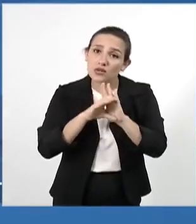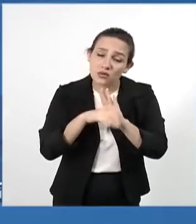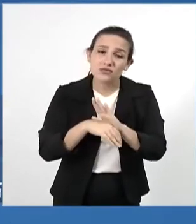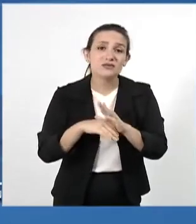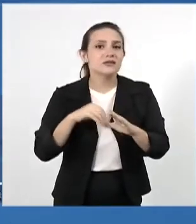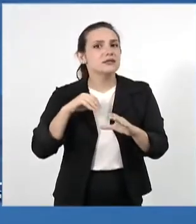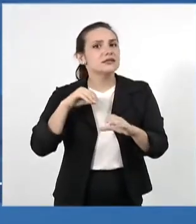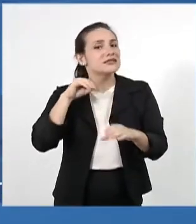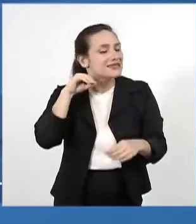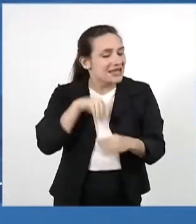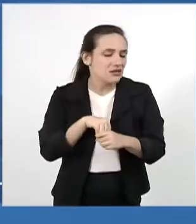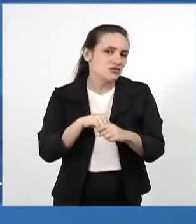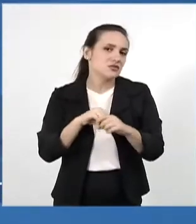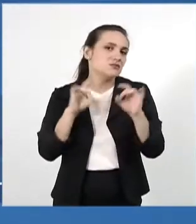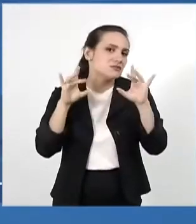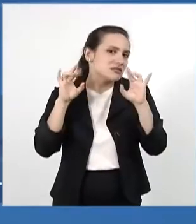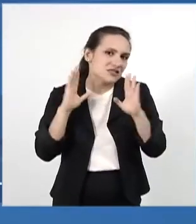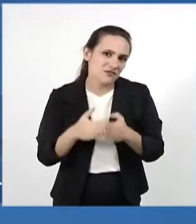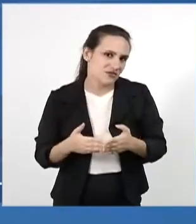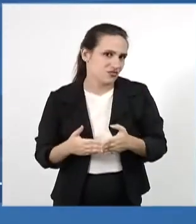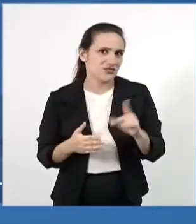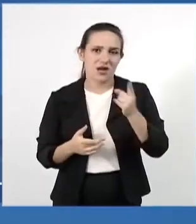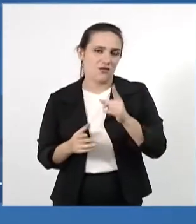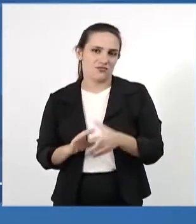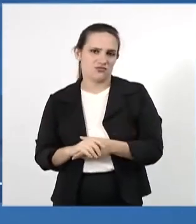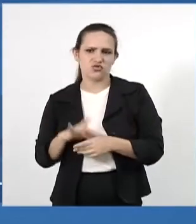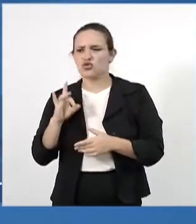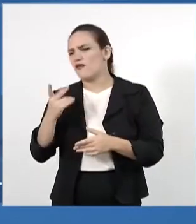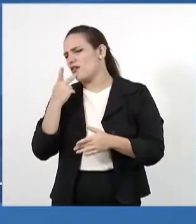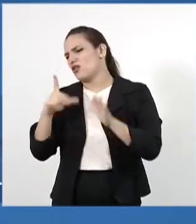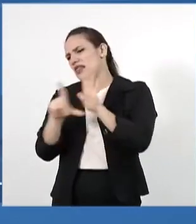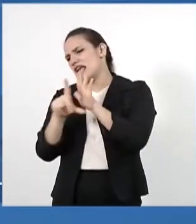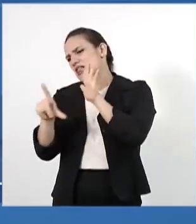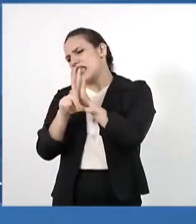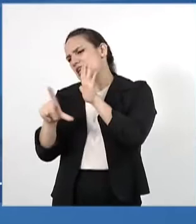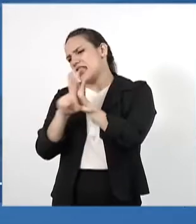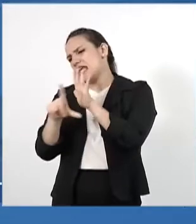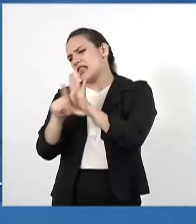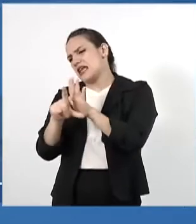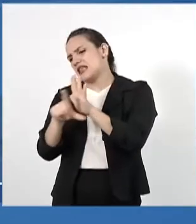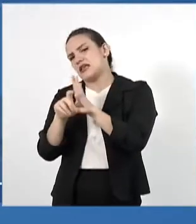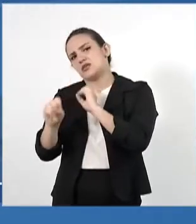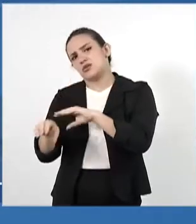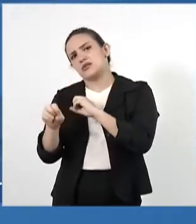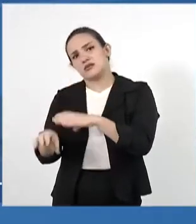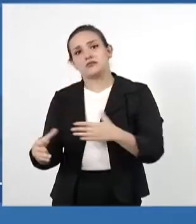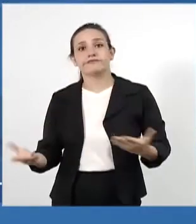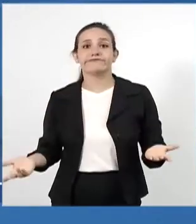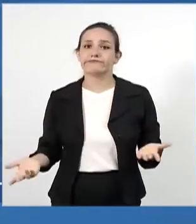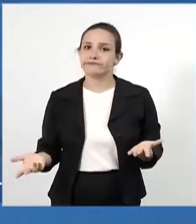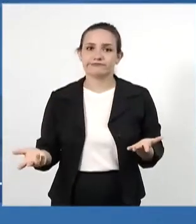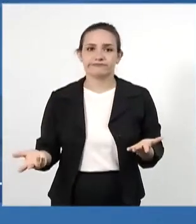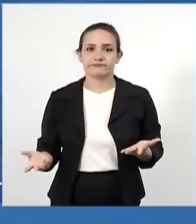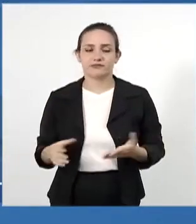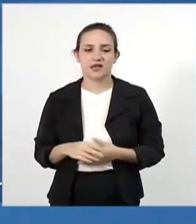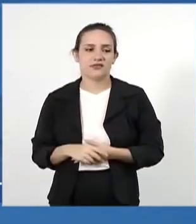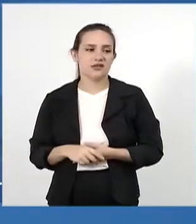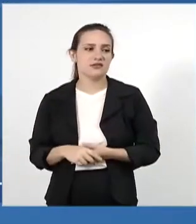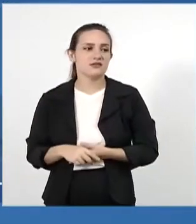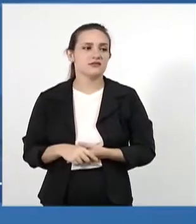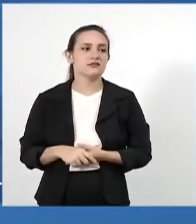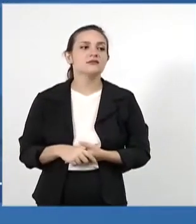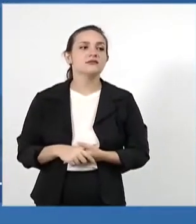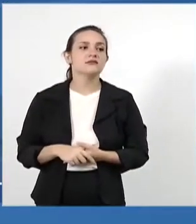E, inclusive, tratou muito de legislação da educação, né? Então,